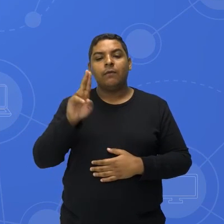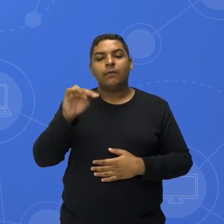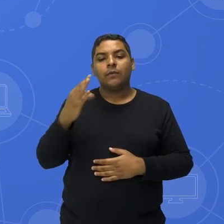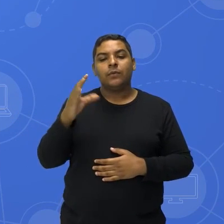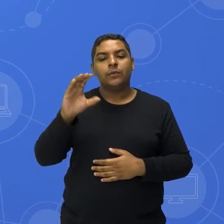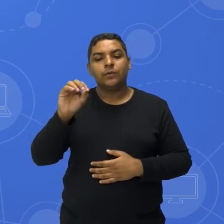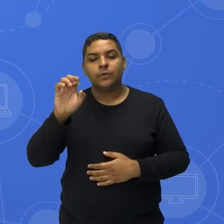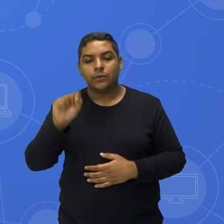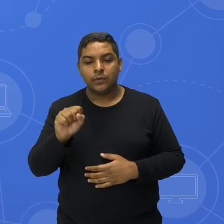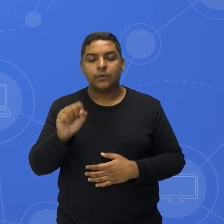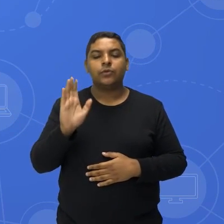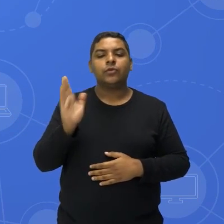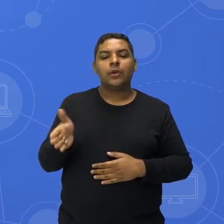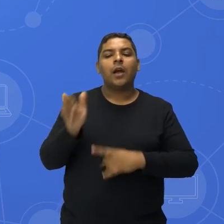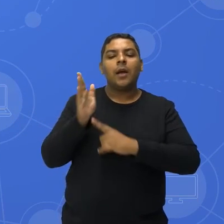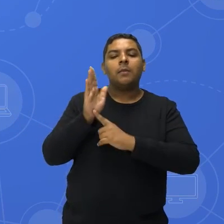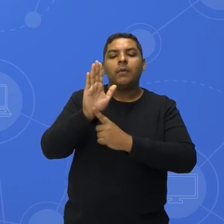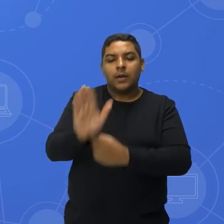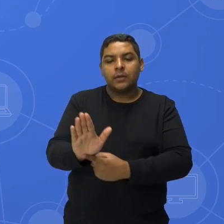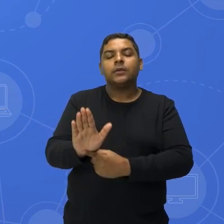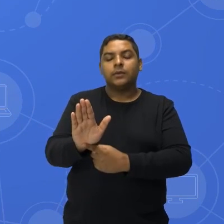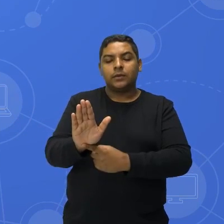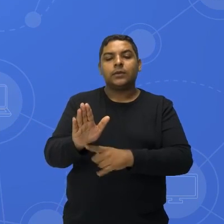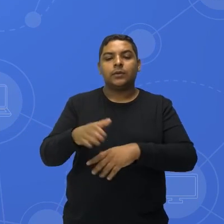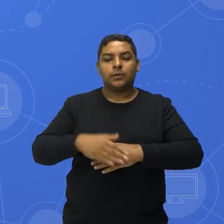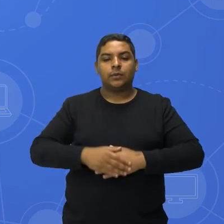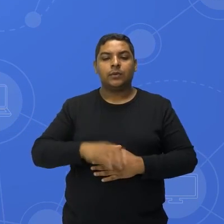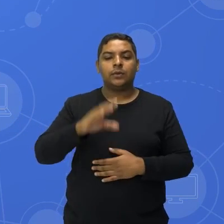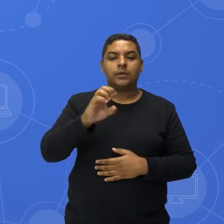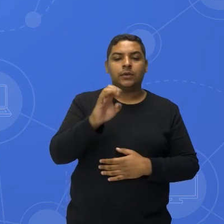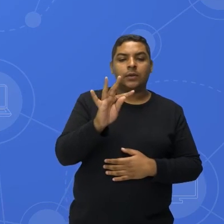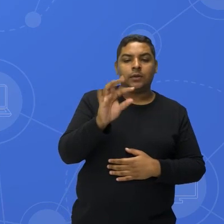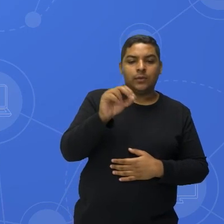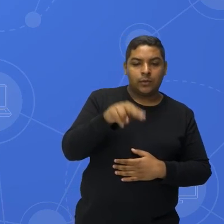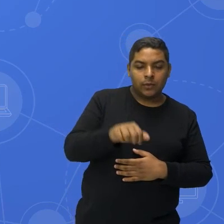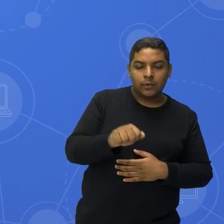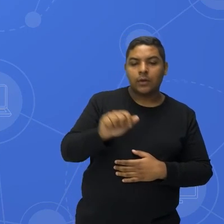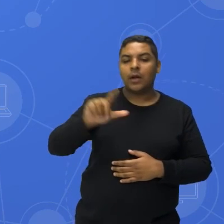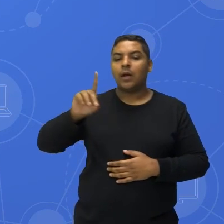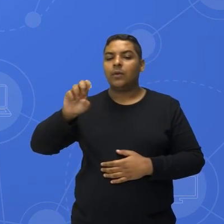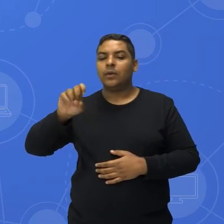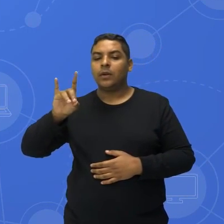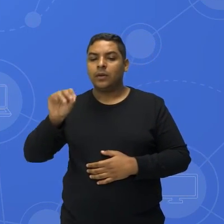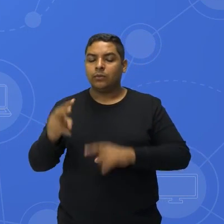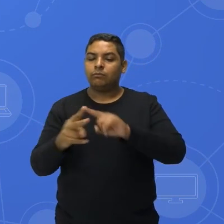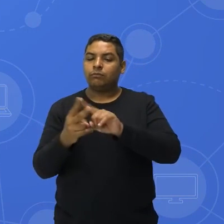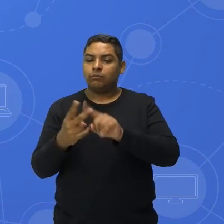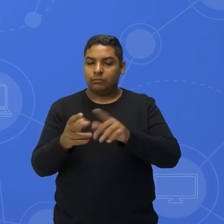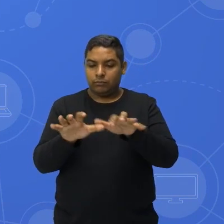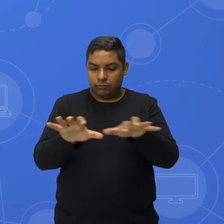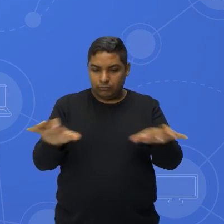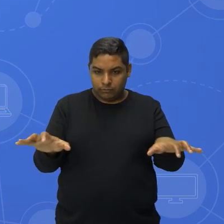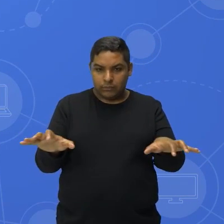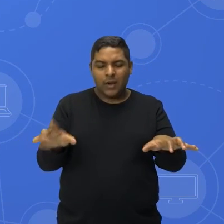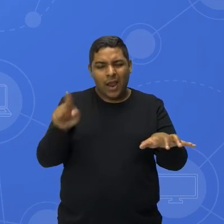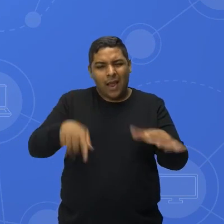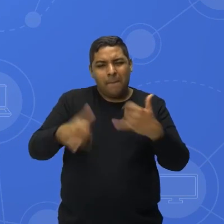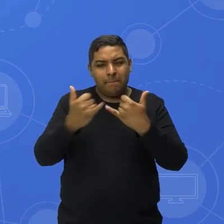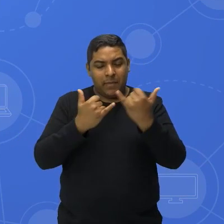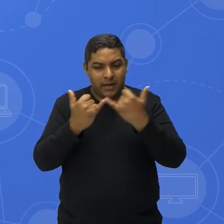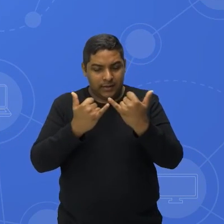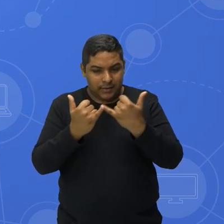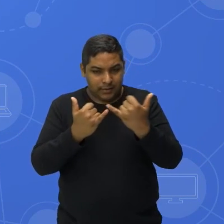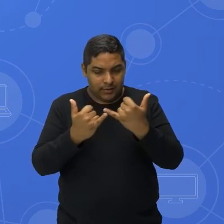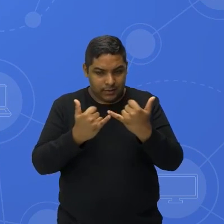tá? A gente apresentou para vocês na aula as cetonas e os aldeídos. São funções oxigenadas parecidas,